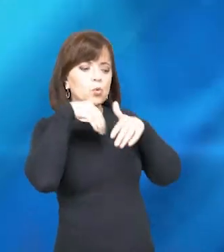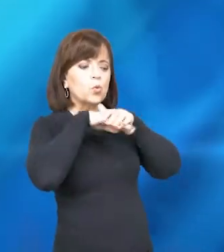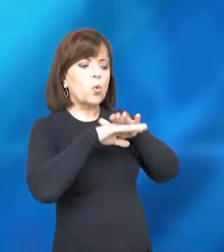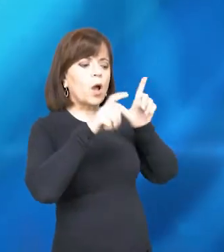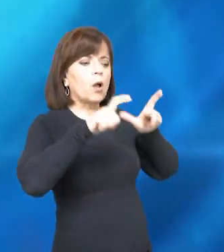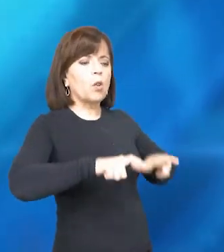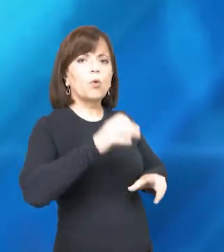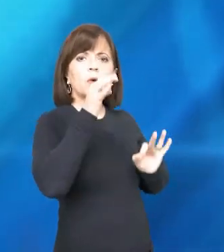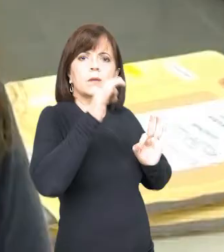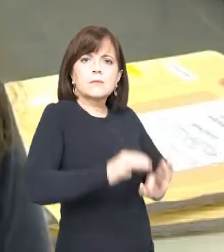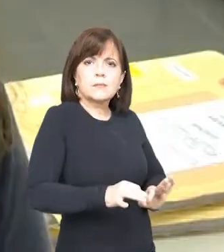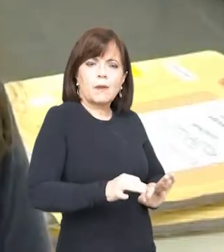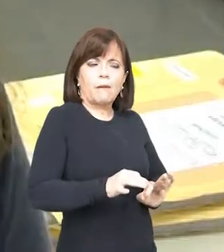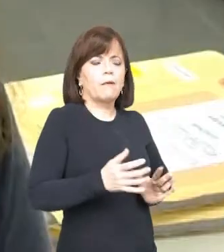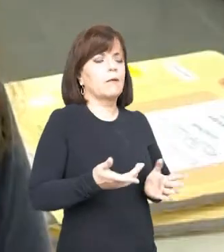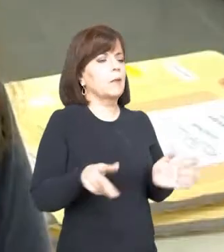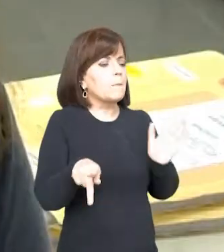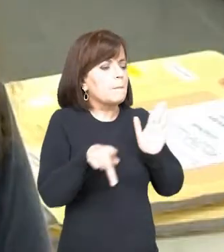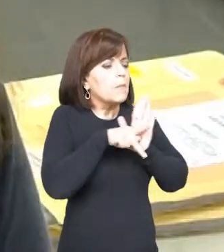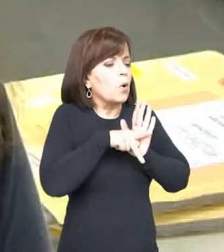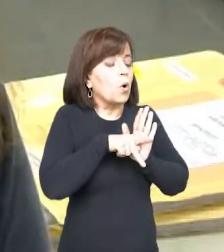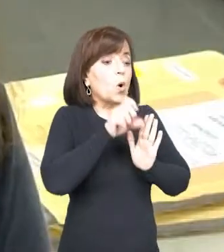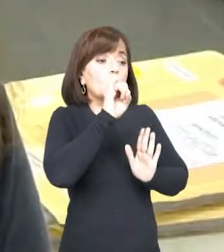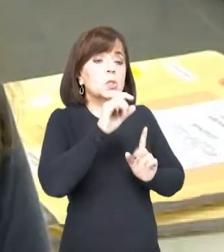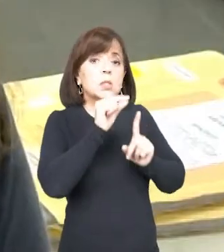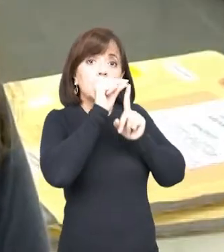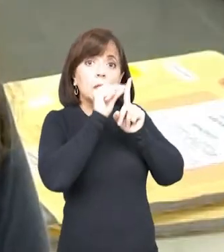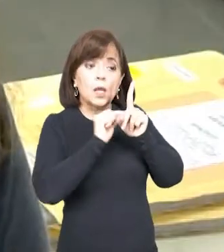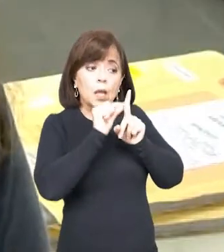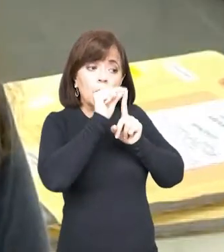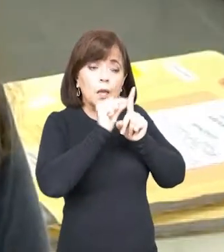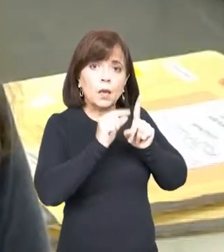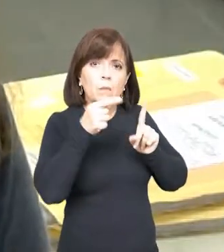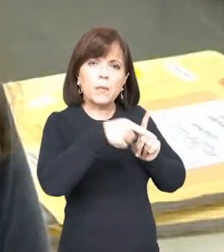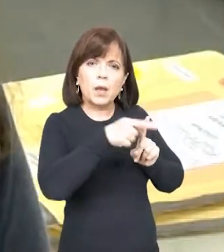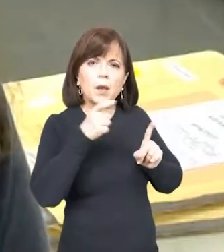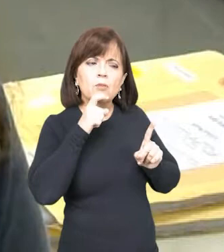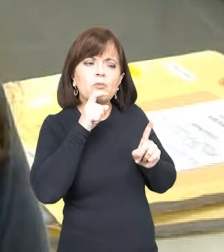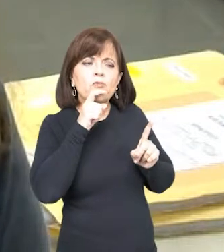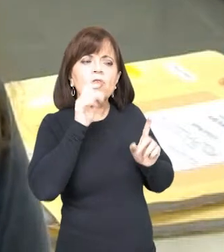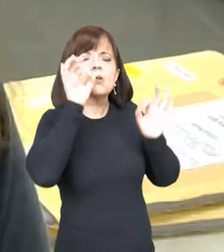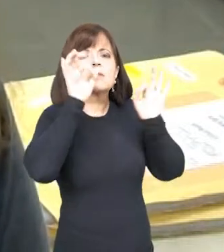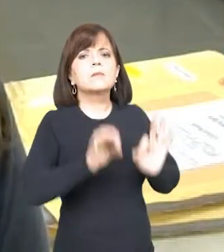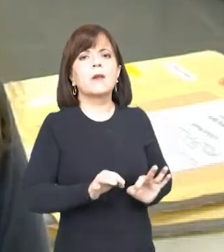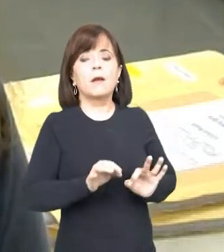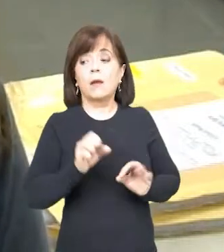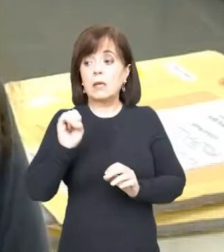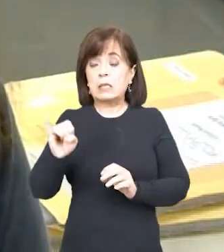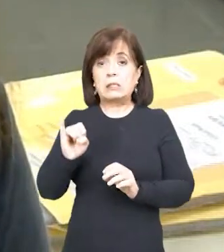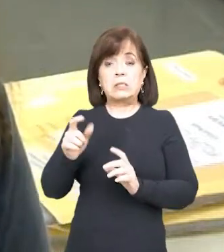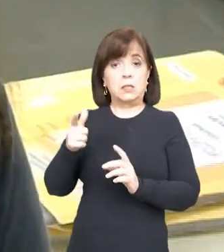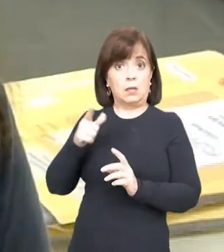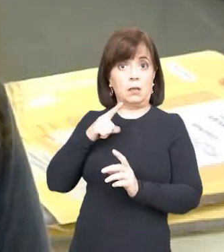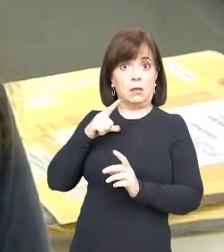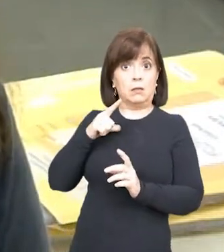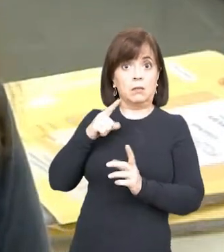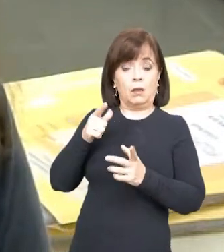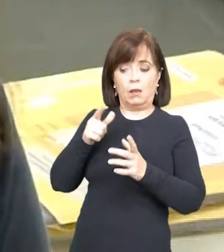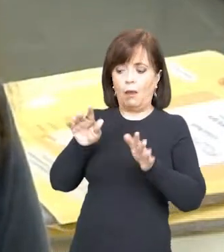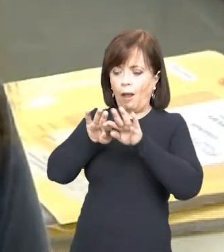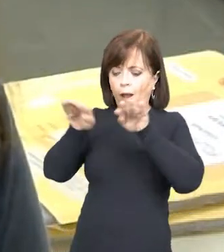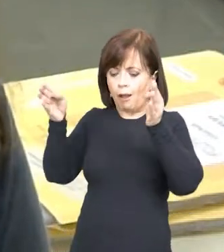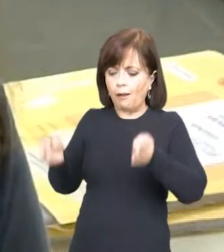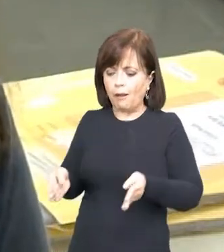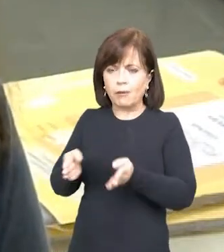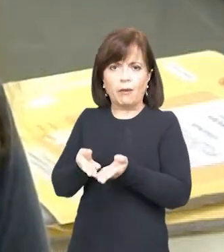sendo adequado, se as temperaturas estão sendo verificadas com constância, se os termômetros e as caixas